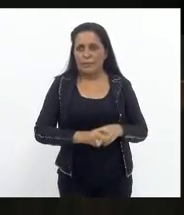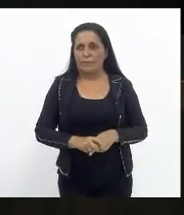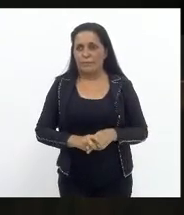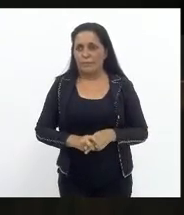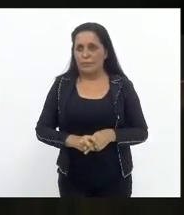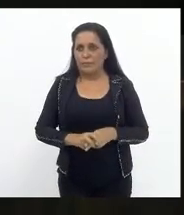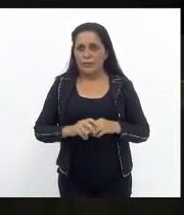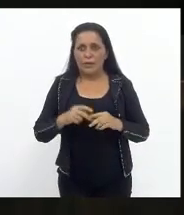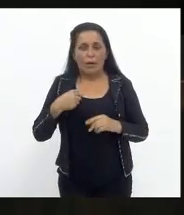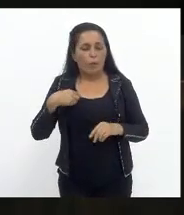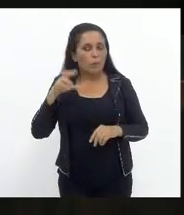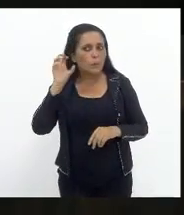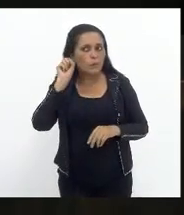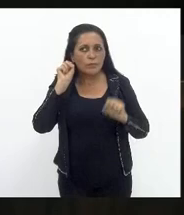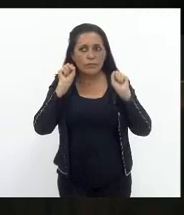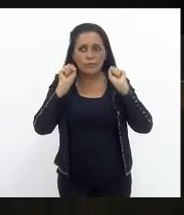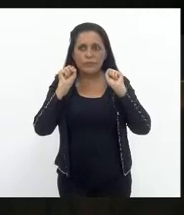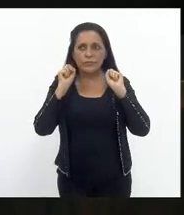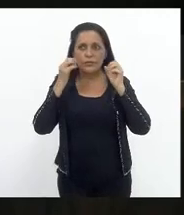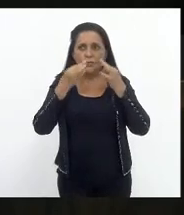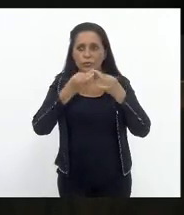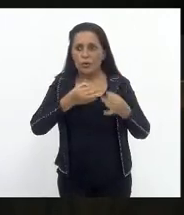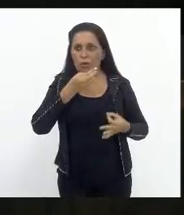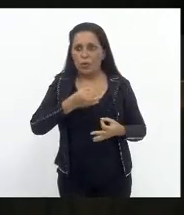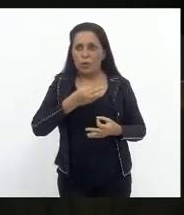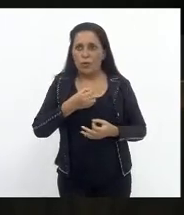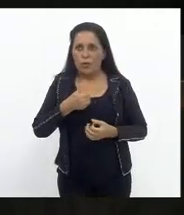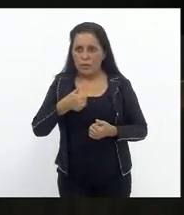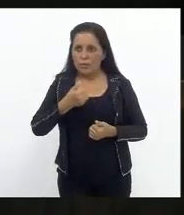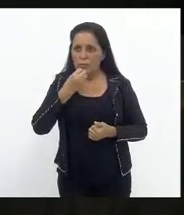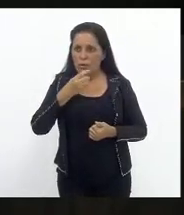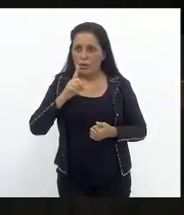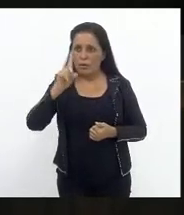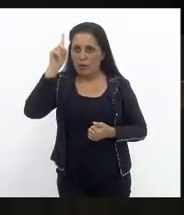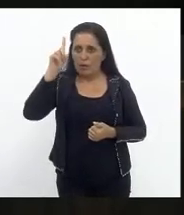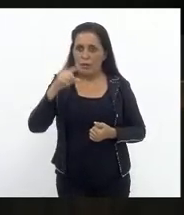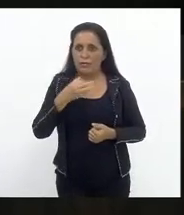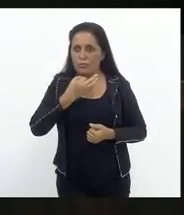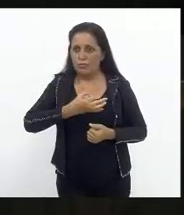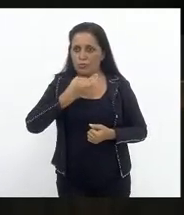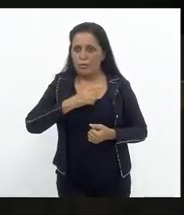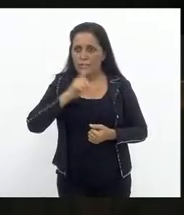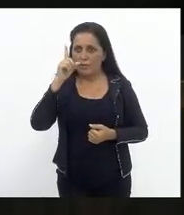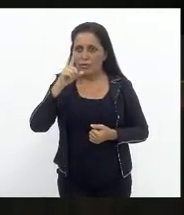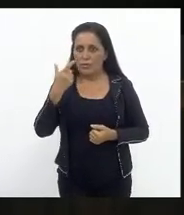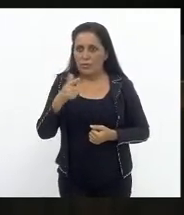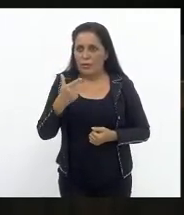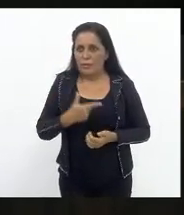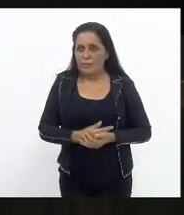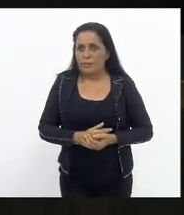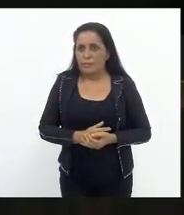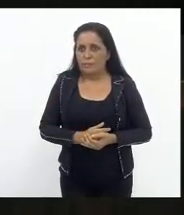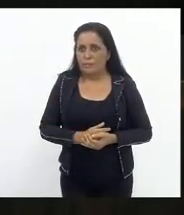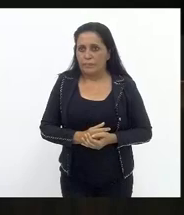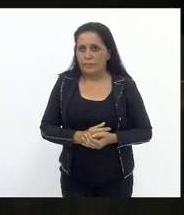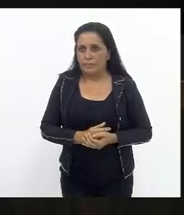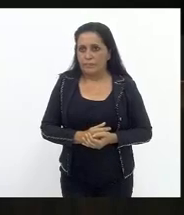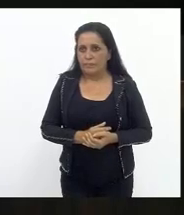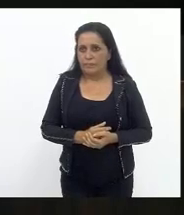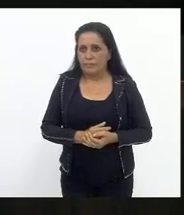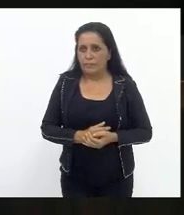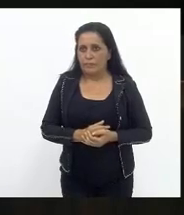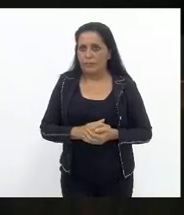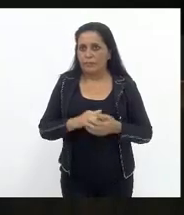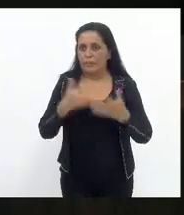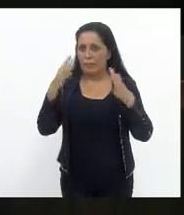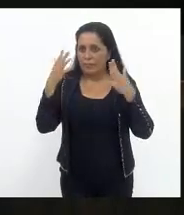Não estão ouvindo? O som não está... Aqui está saindo, né? Não está saindo lá em cima. Não está saindo o sono. Mas,